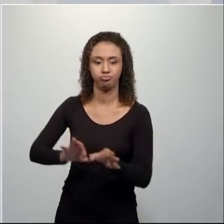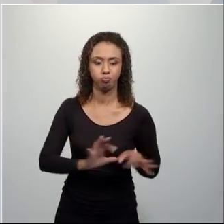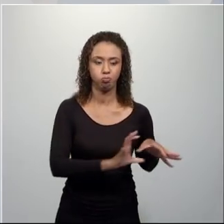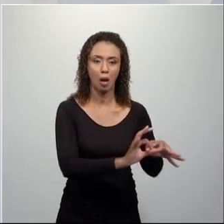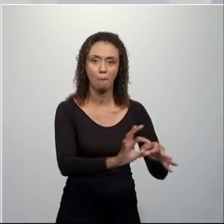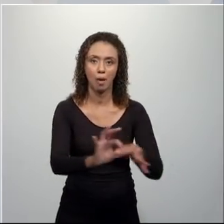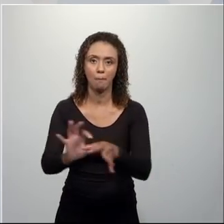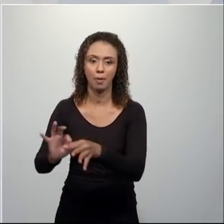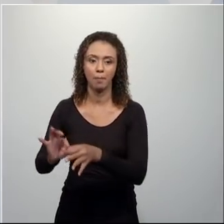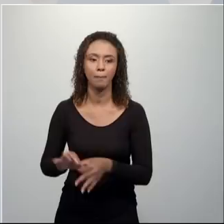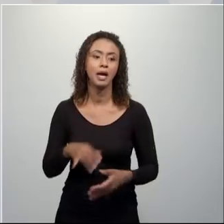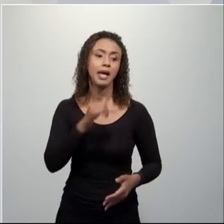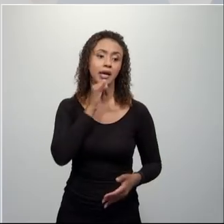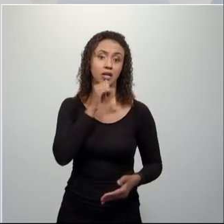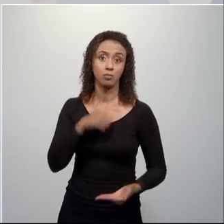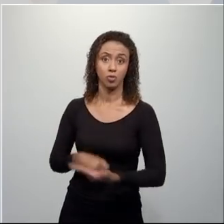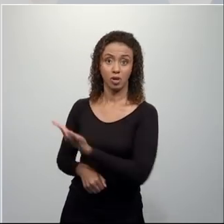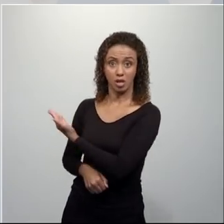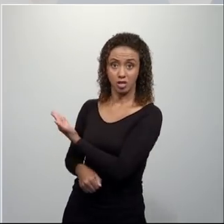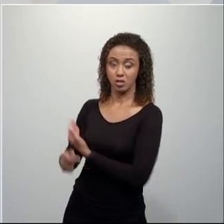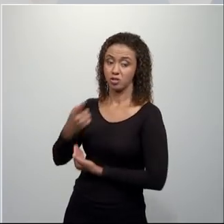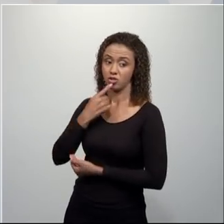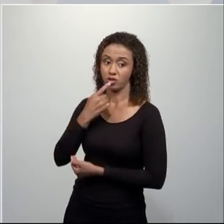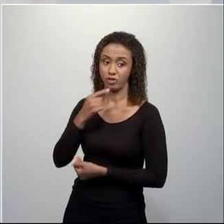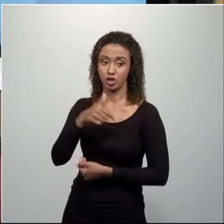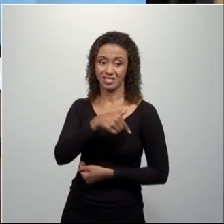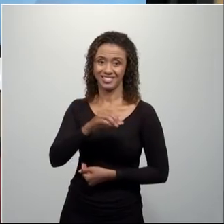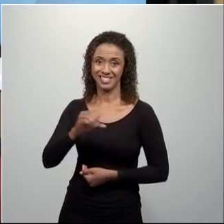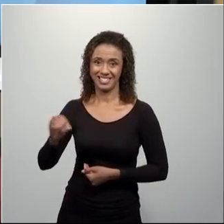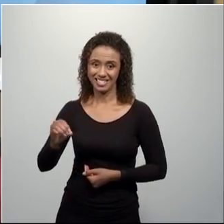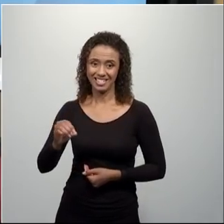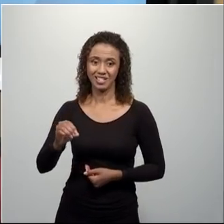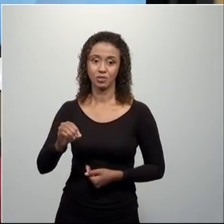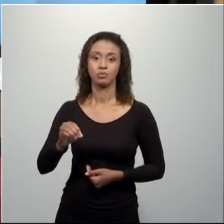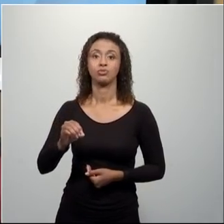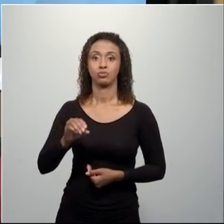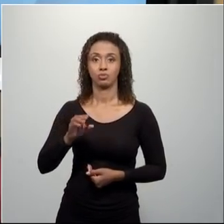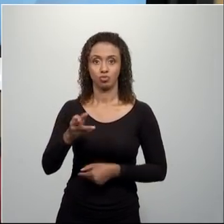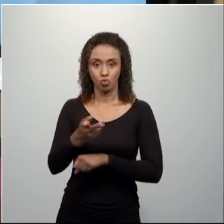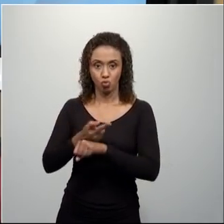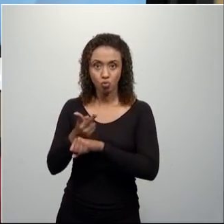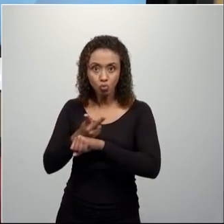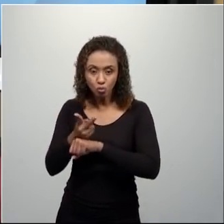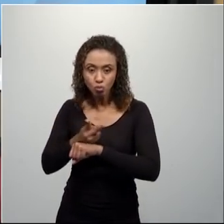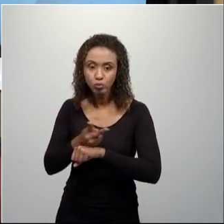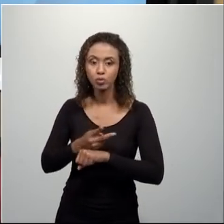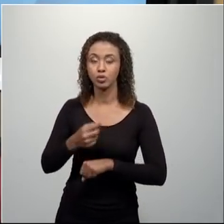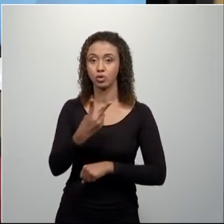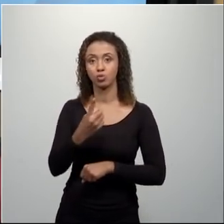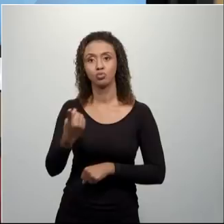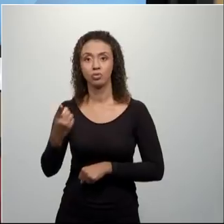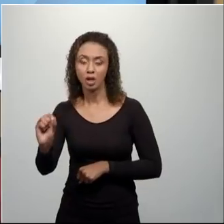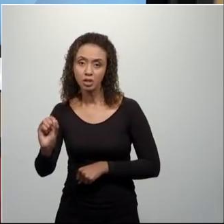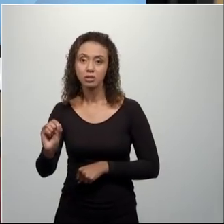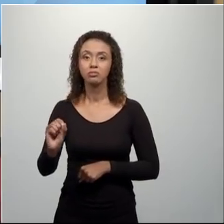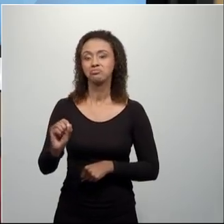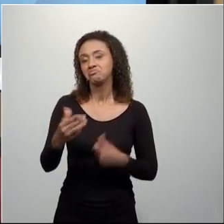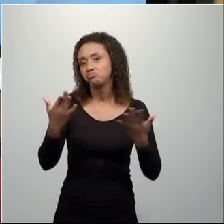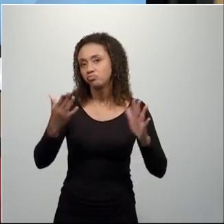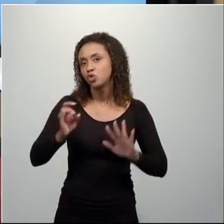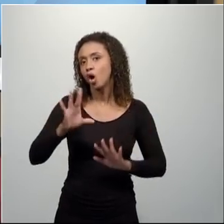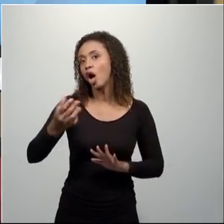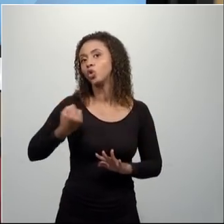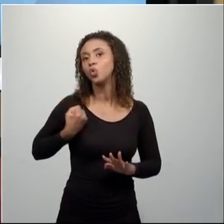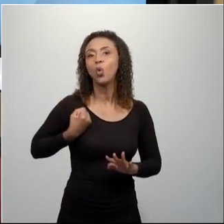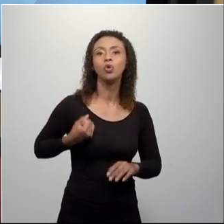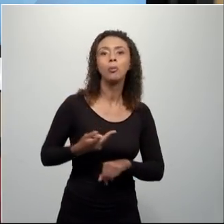um arquivo cuja identificador é 210 que serão bits ainda um número pra ele